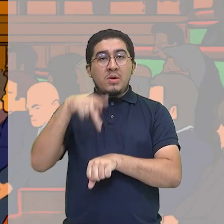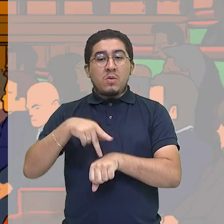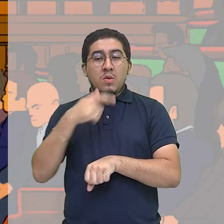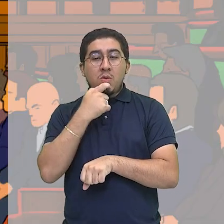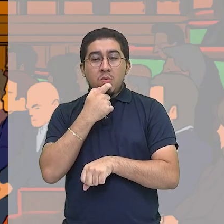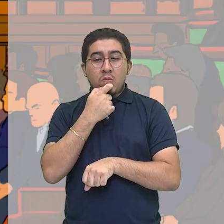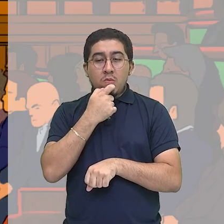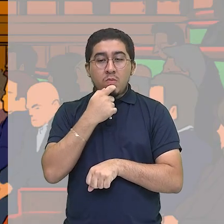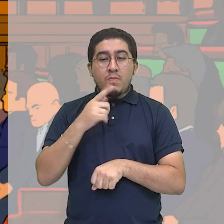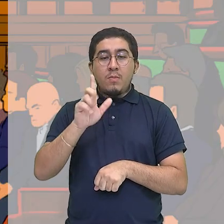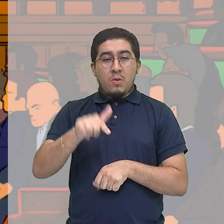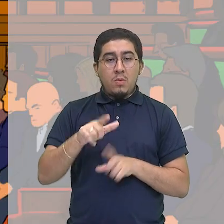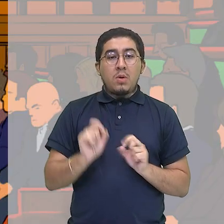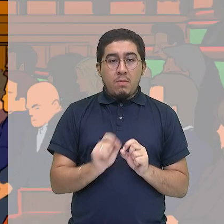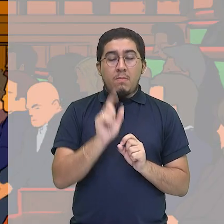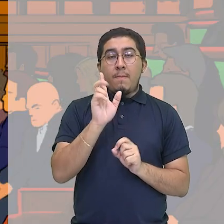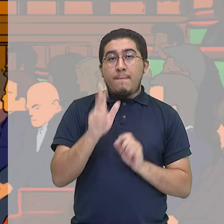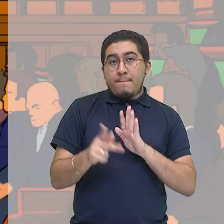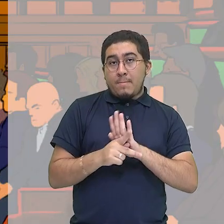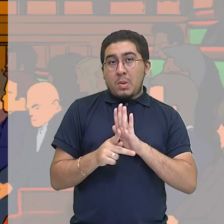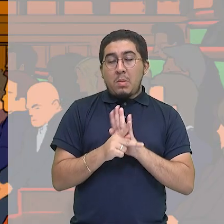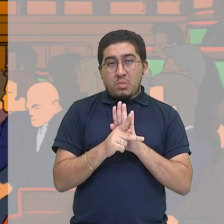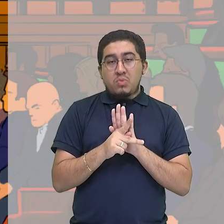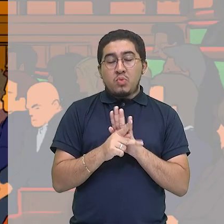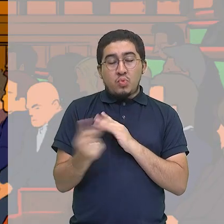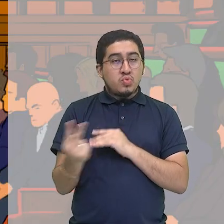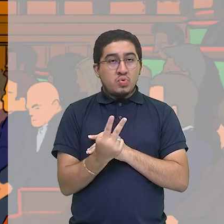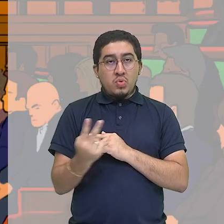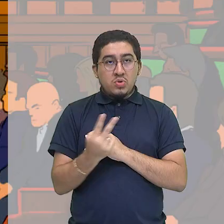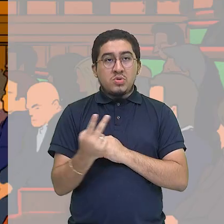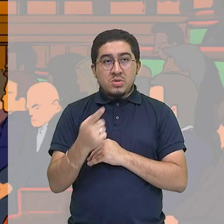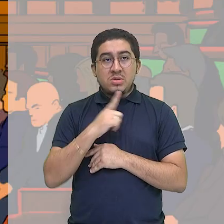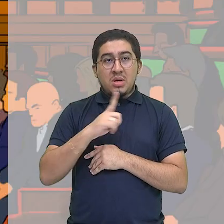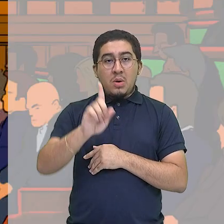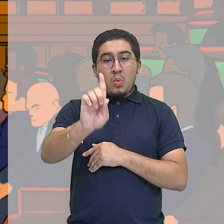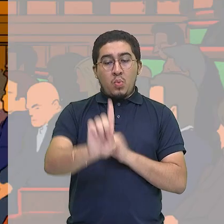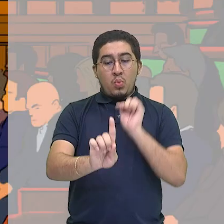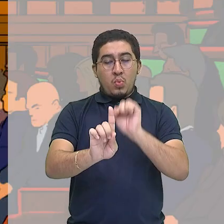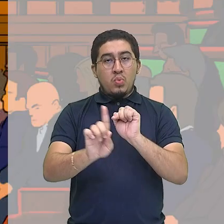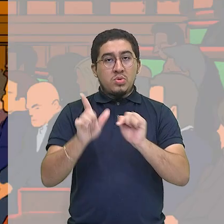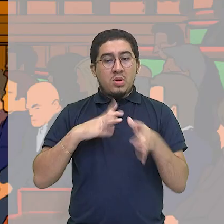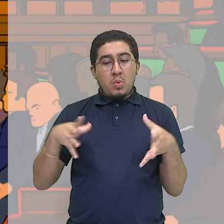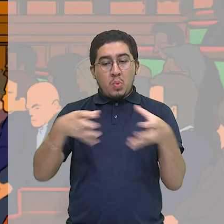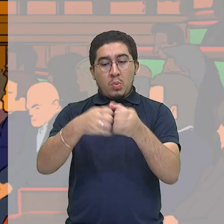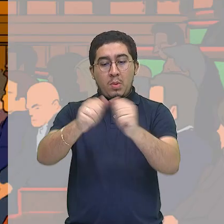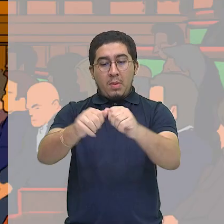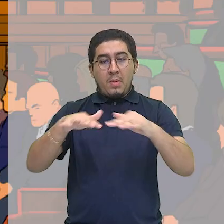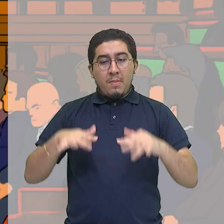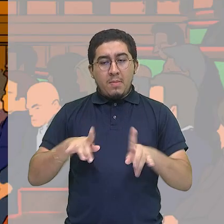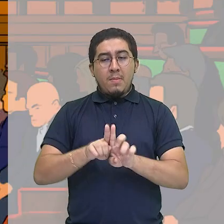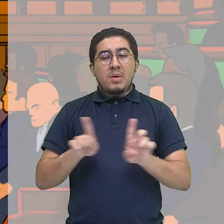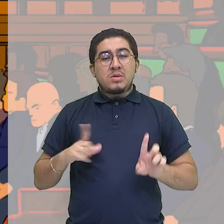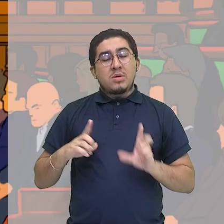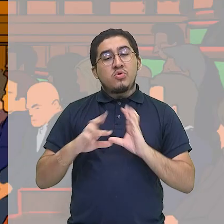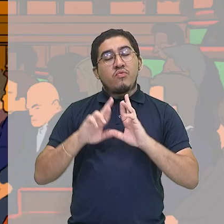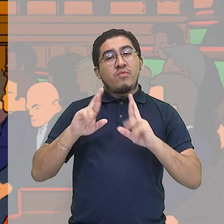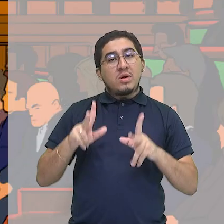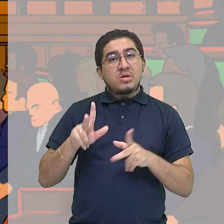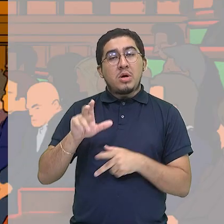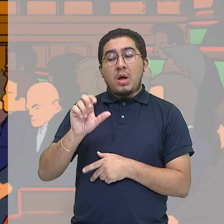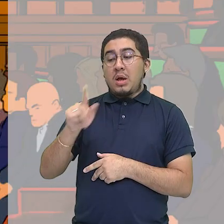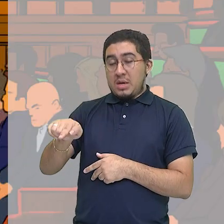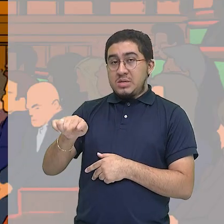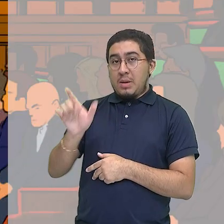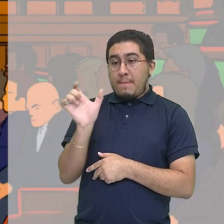São parlamentaristas, ambos os países, mas de forma diferente. E o parlamentarismo é o sistema